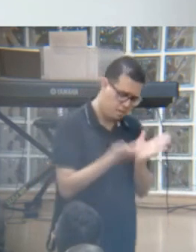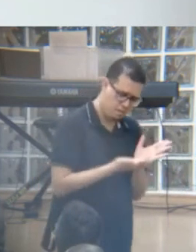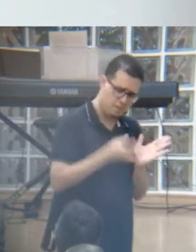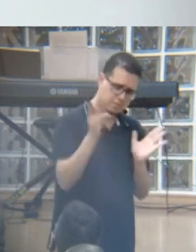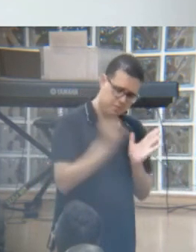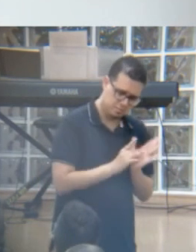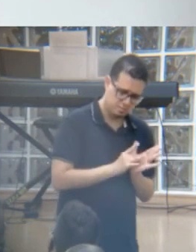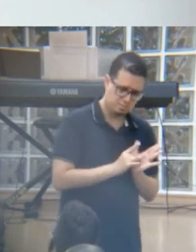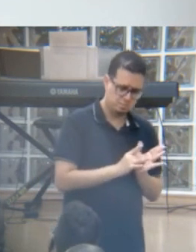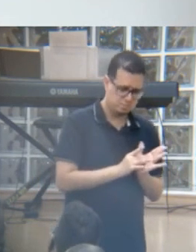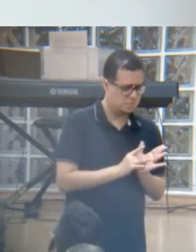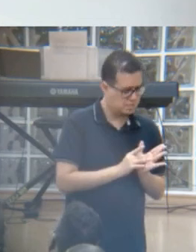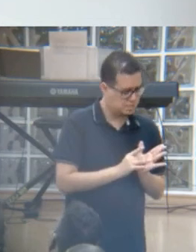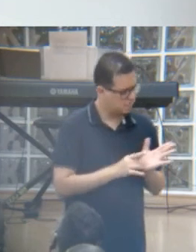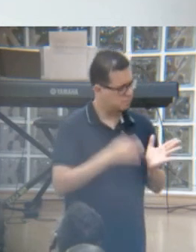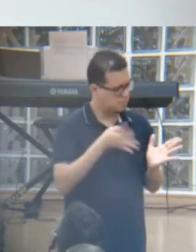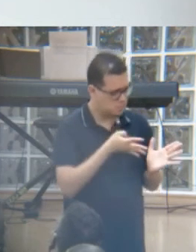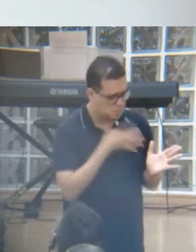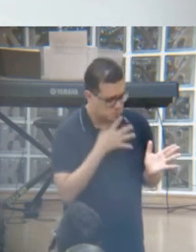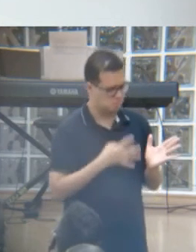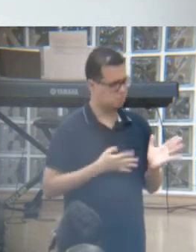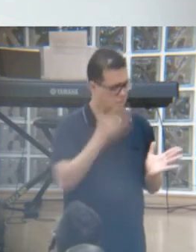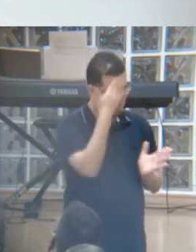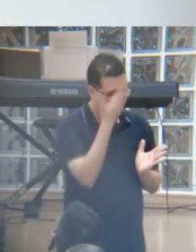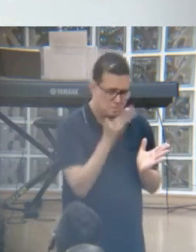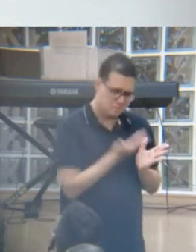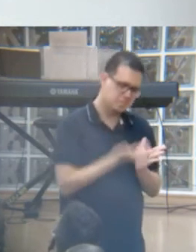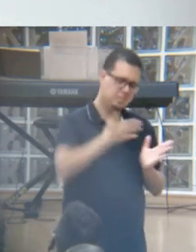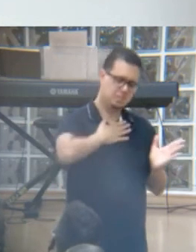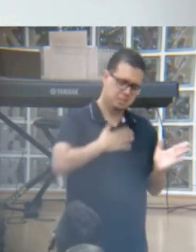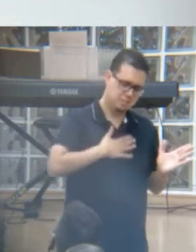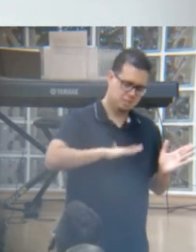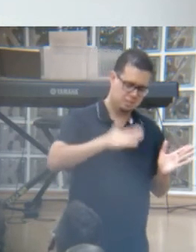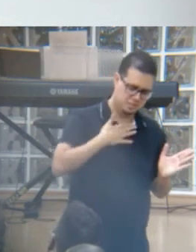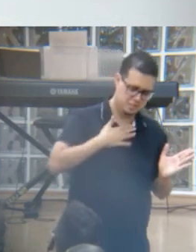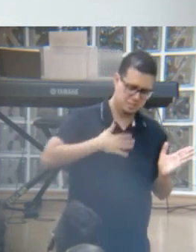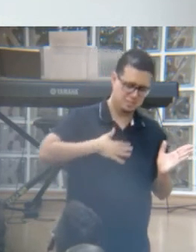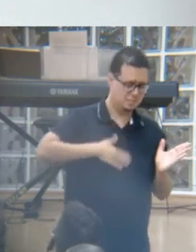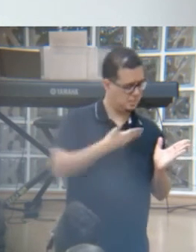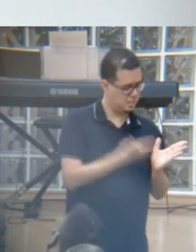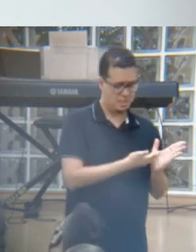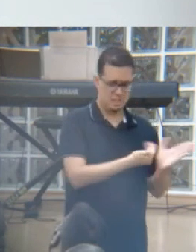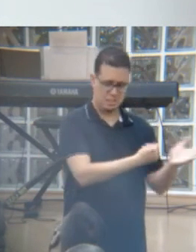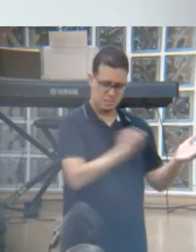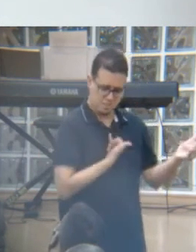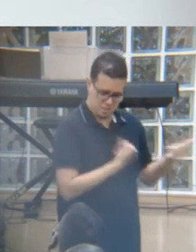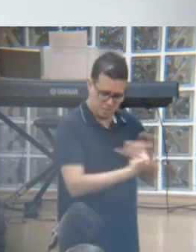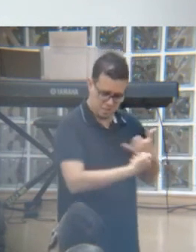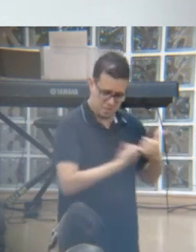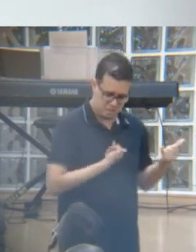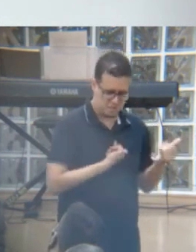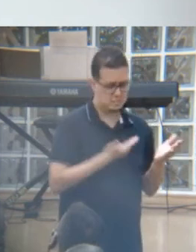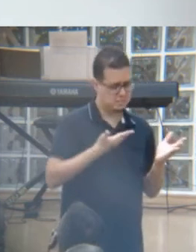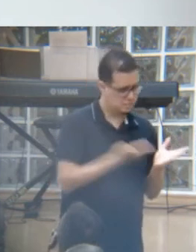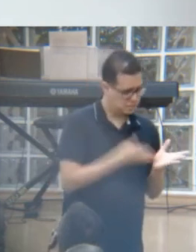verdades, às sentenças ensinadas pela palavra de Deus. A verdade absoluta